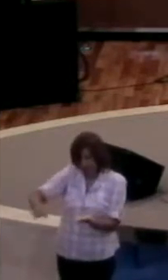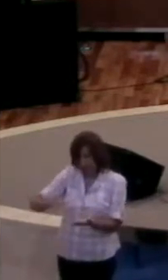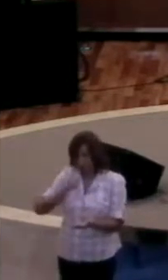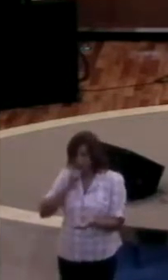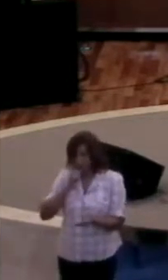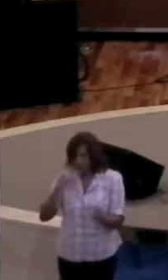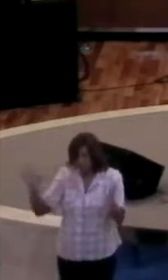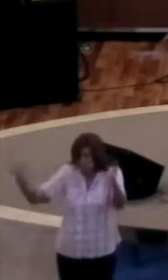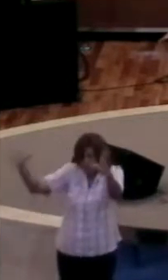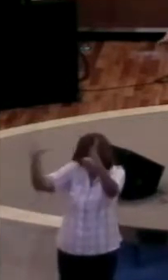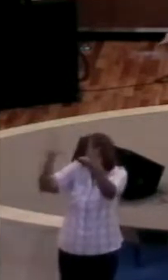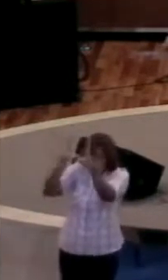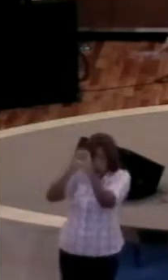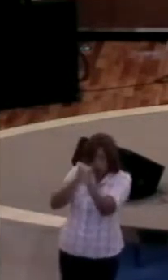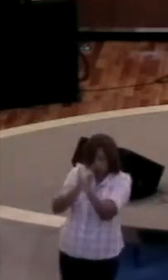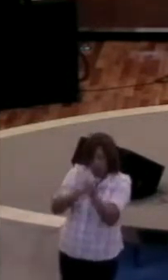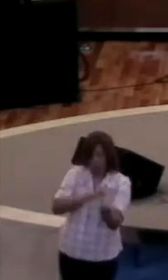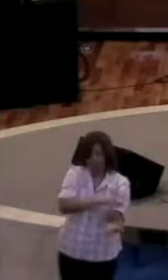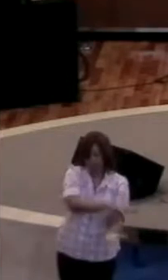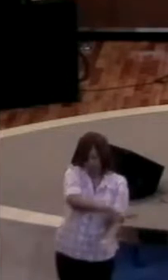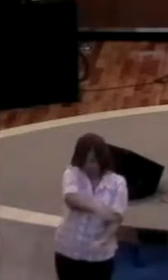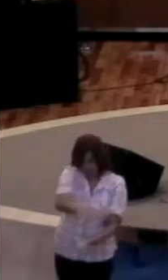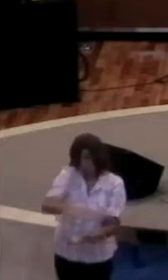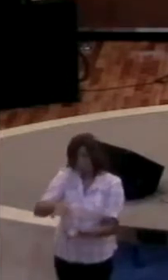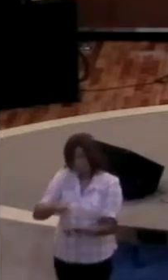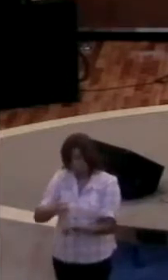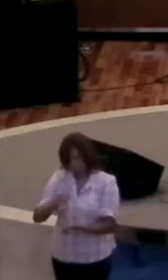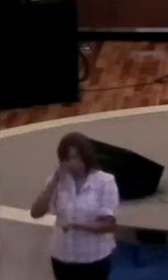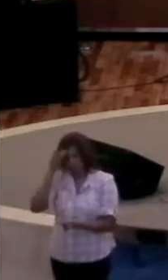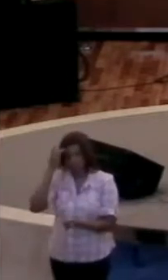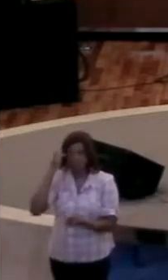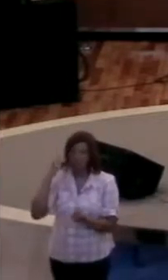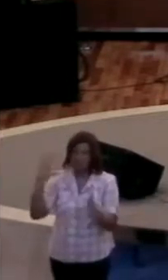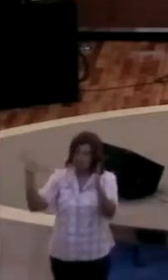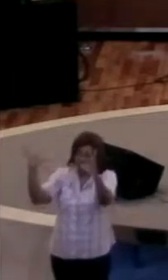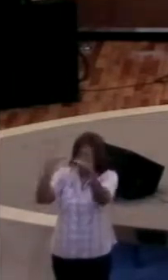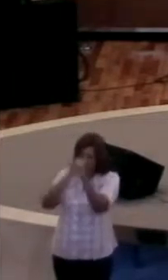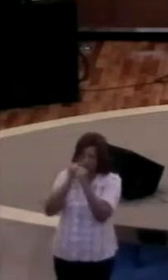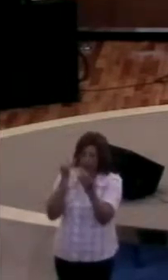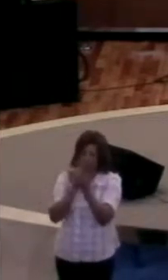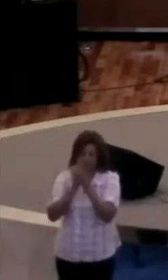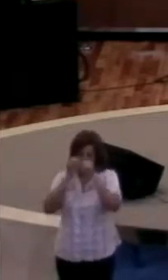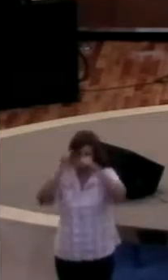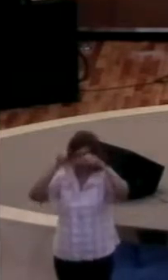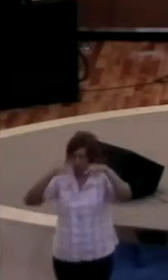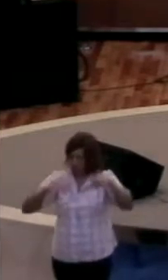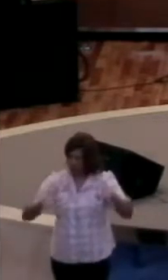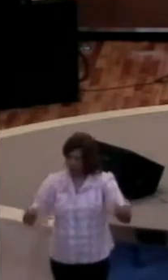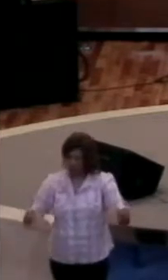havia trevas sobre a face do abismo. Trevas, destruição.